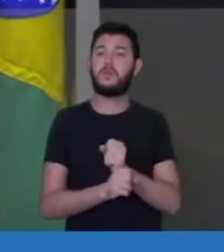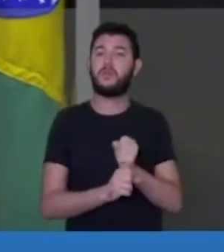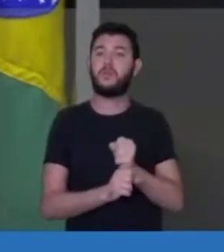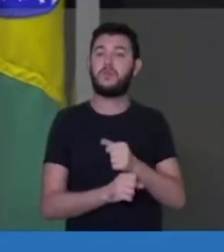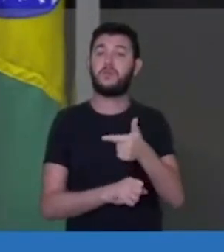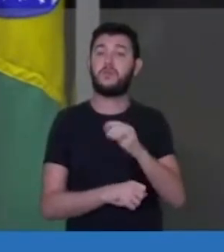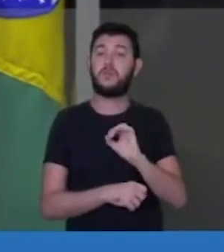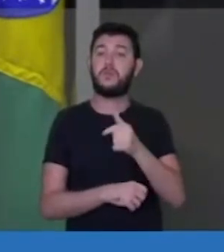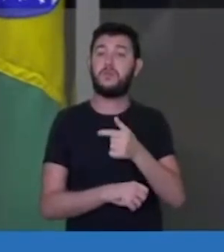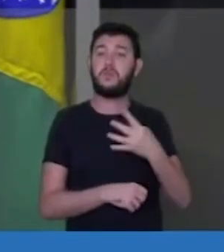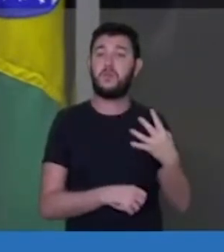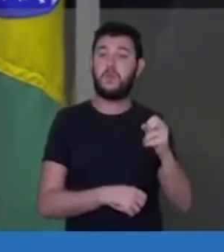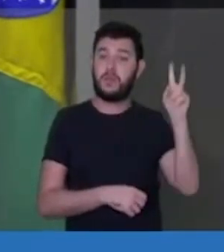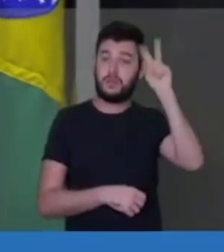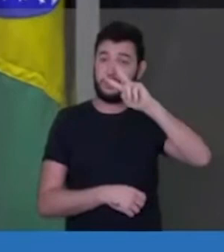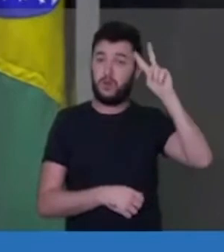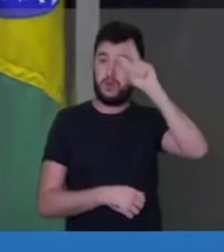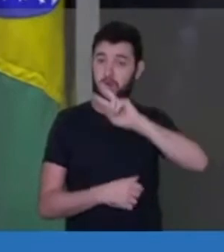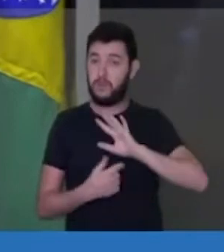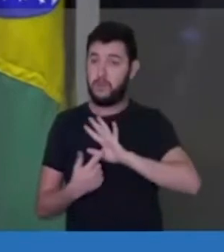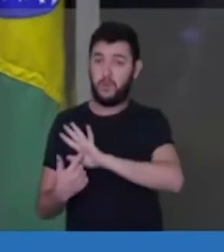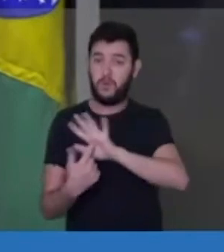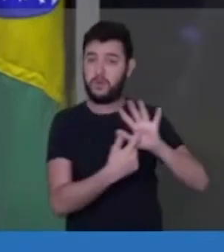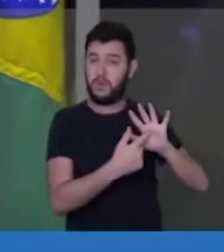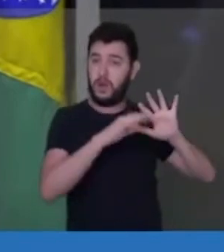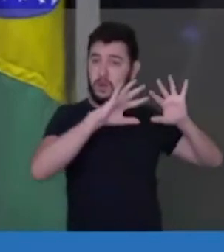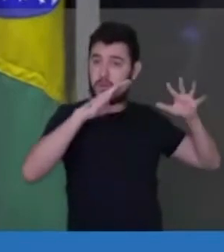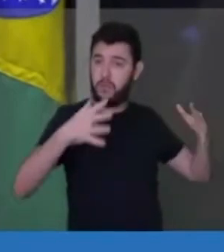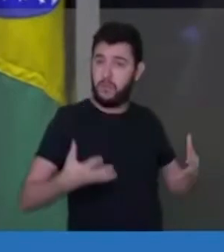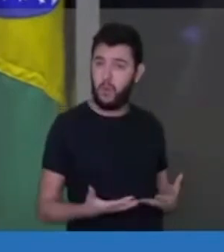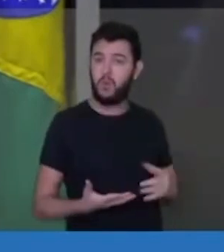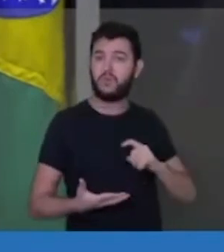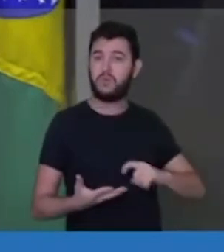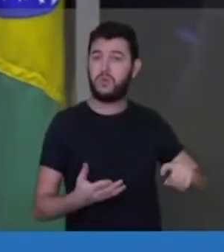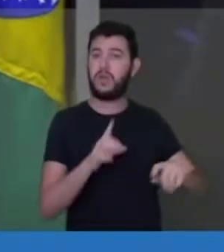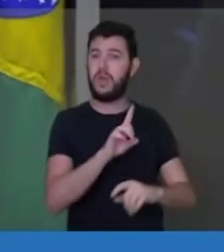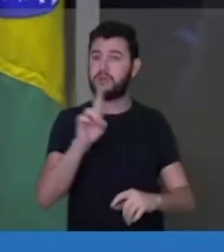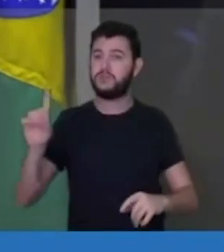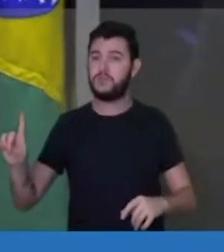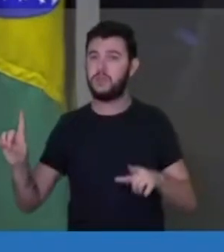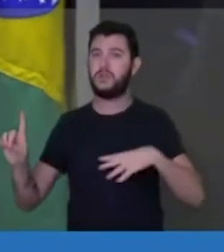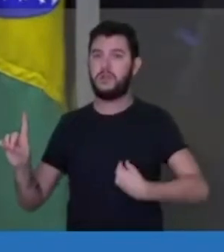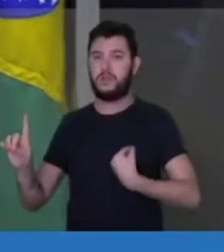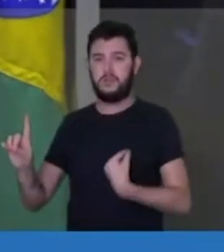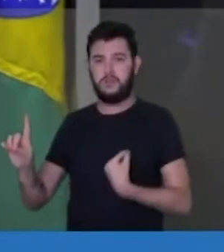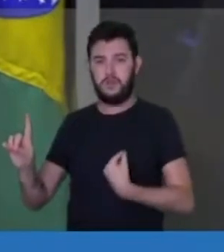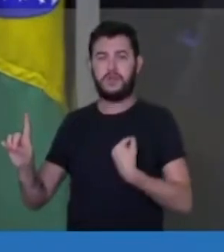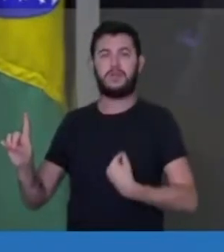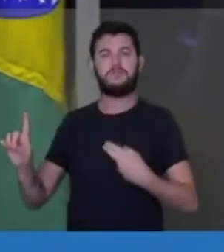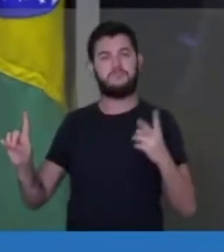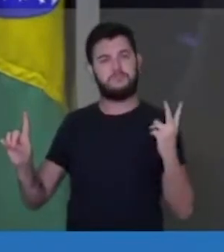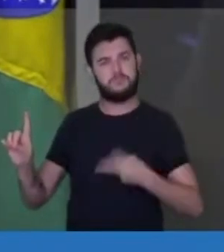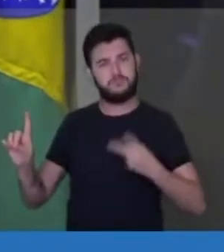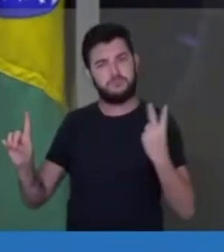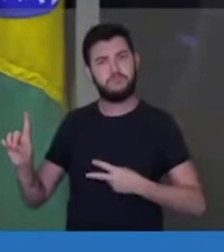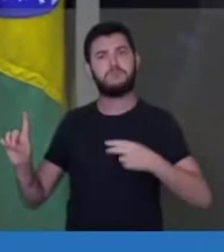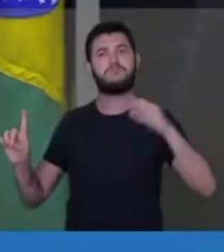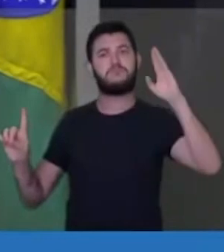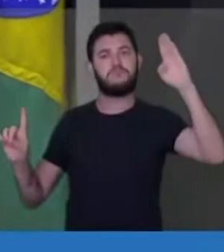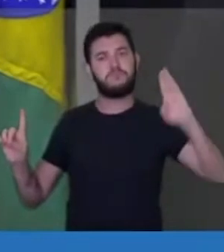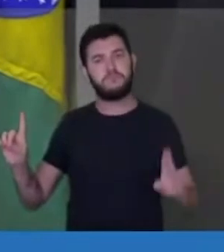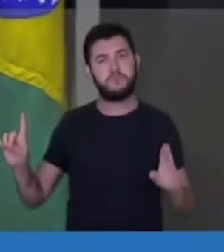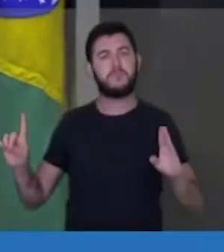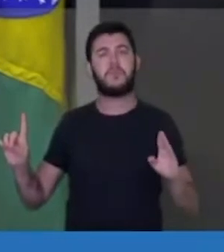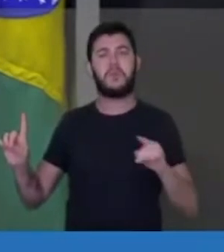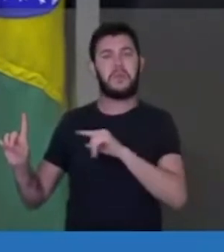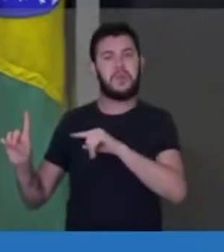não só para nós mesmos, mas para o mundo, de que a direita existe e persiste aqui no nosso país. E há aqueles que digam